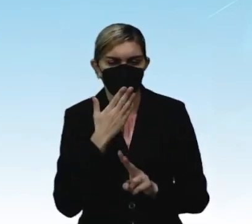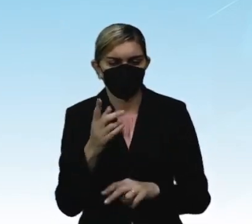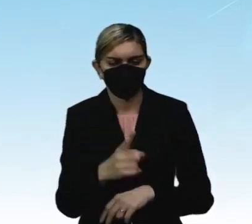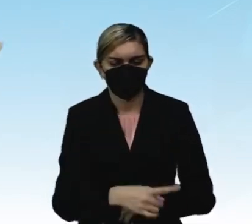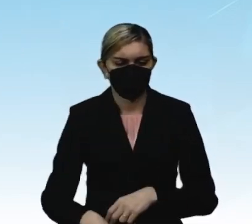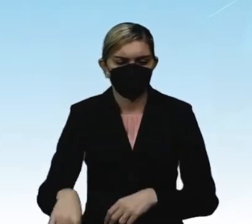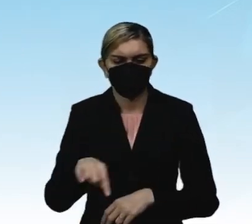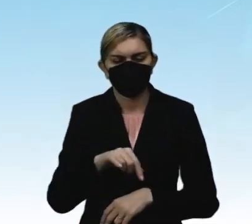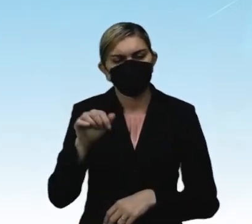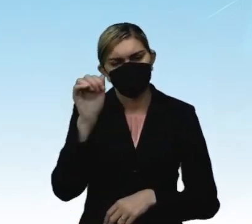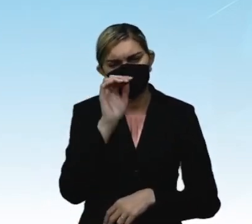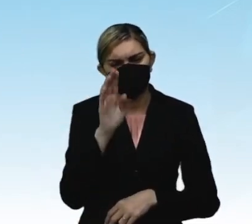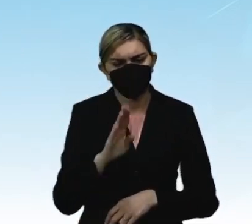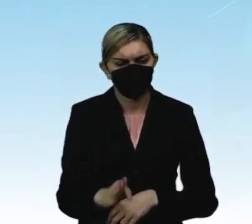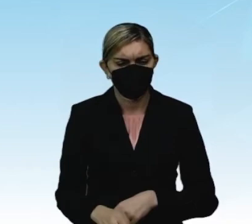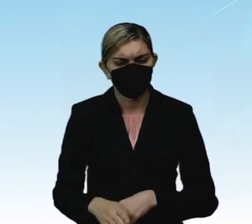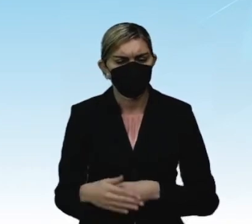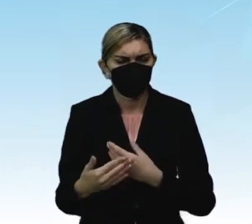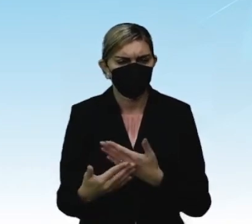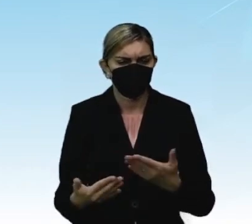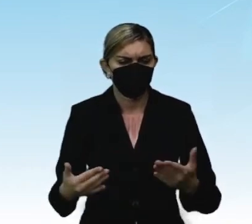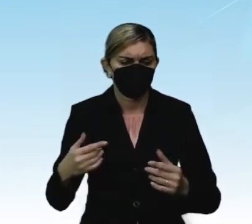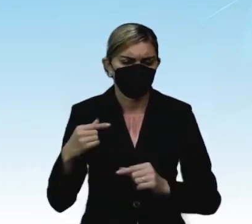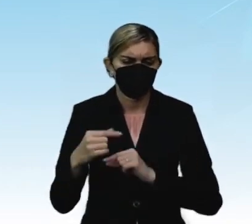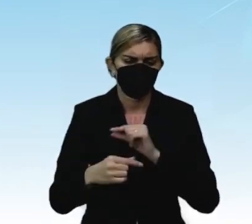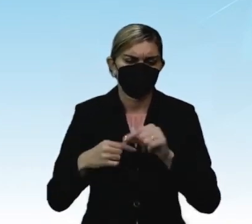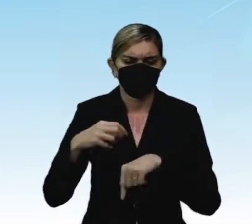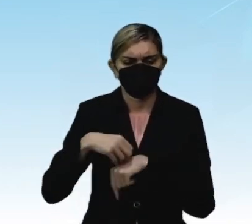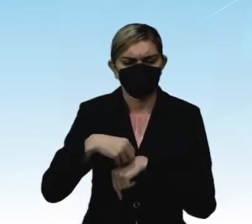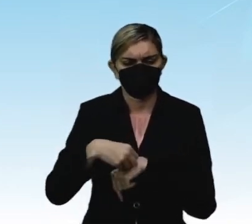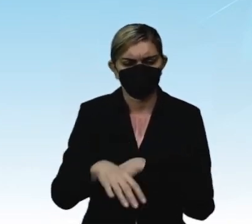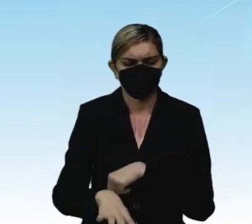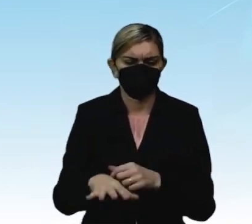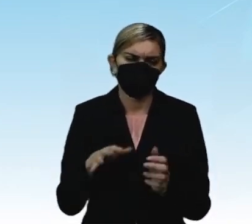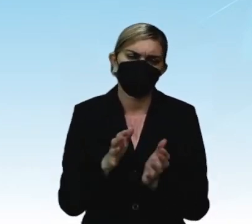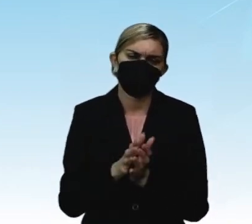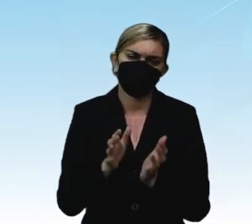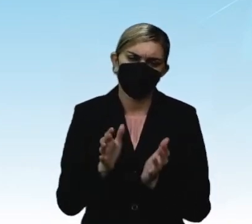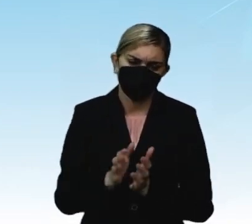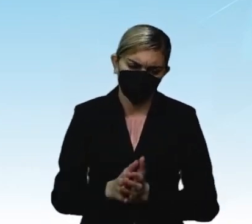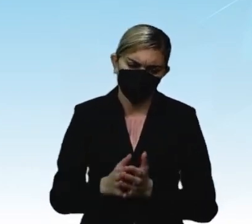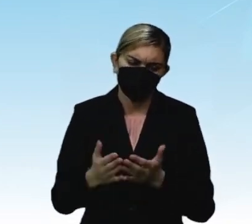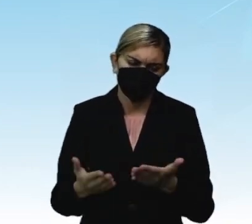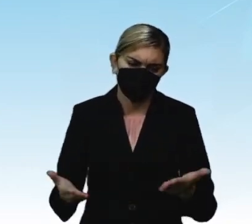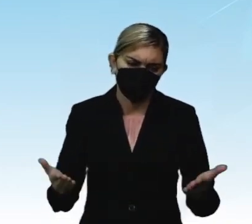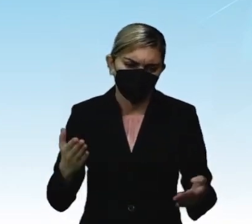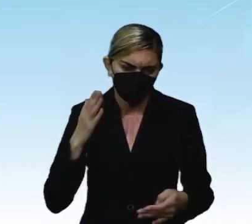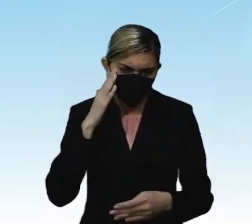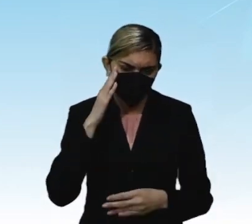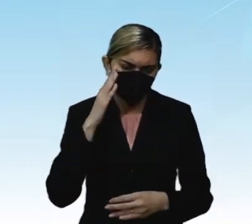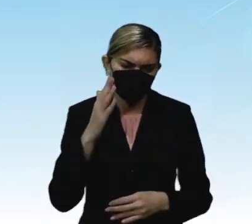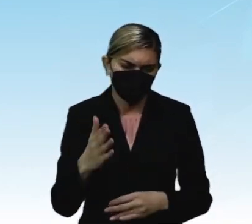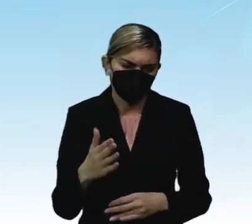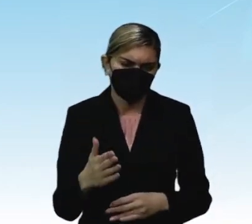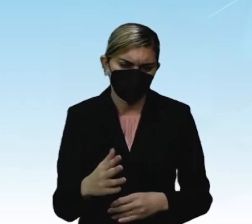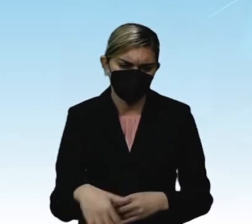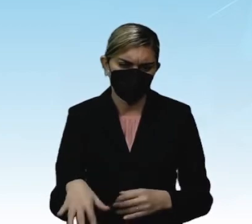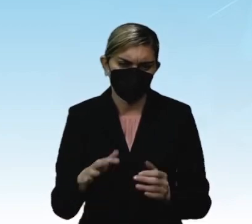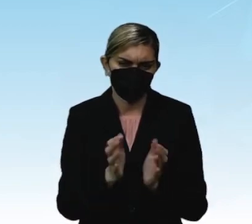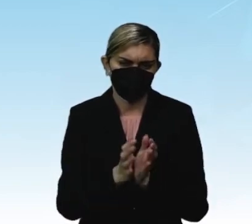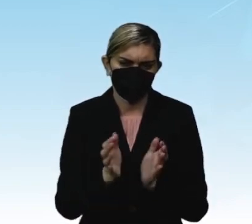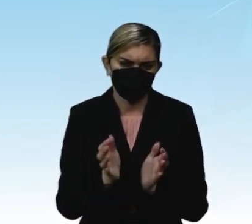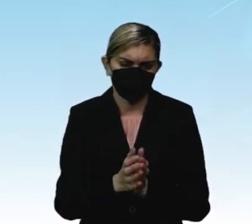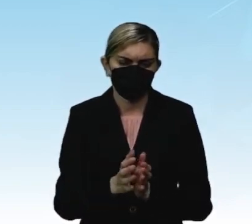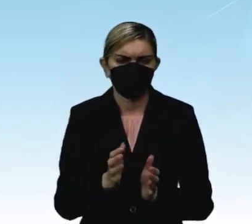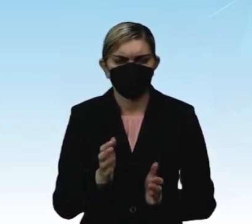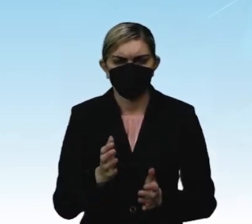nosso Brasil e um pouquinho que eu trouxe no nosso Pernambuco, dos principais grupos